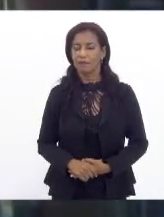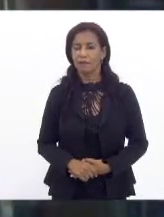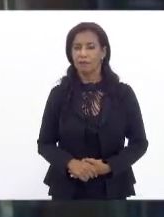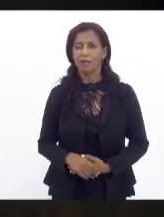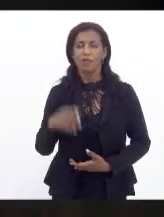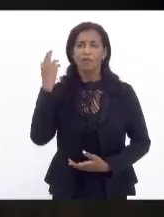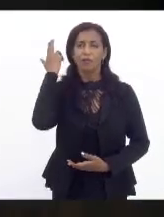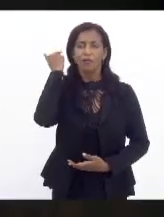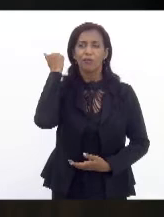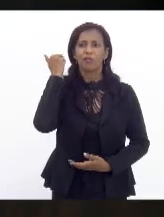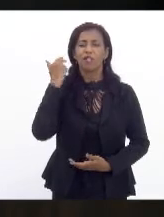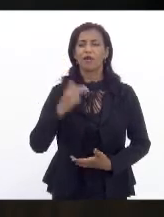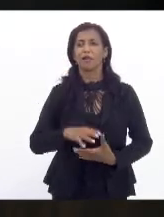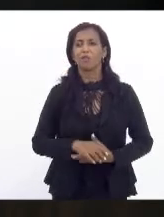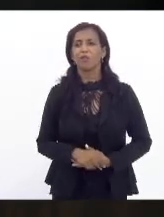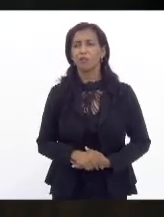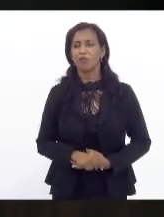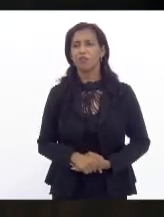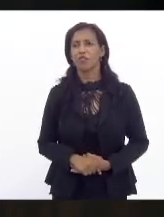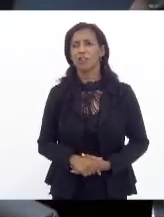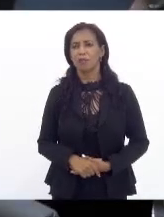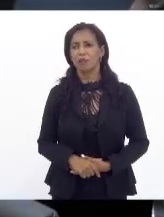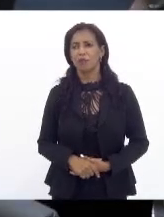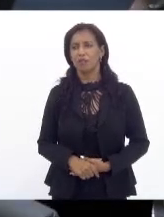Deputado Eliomar, está sem... aí.